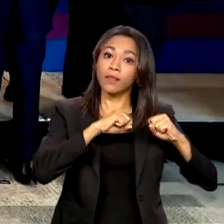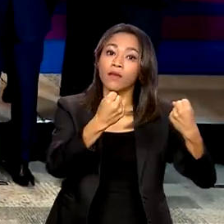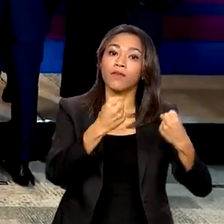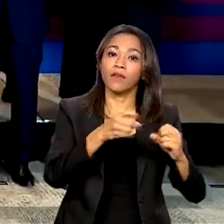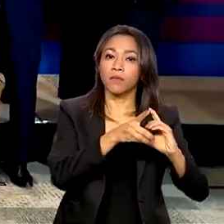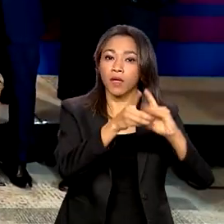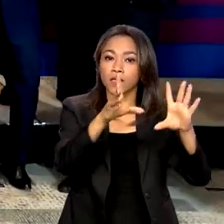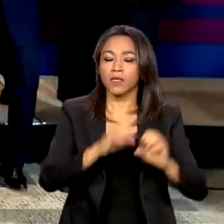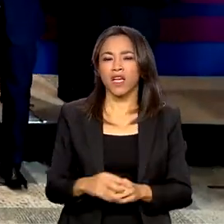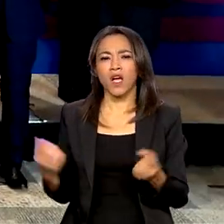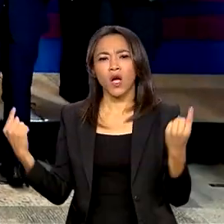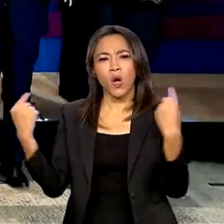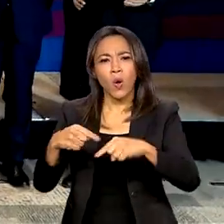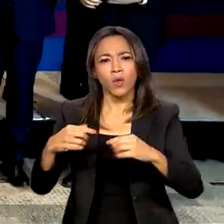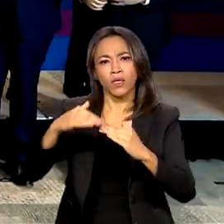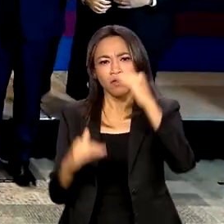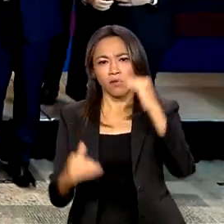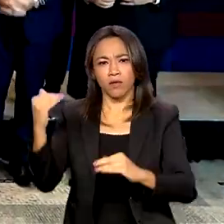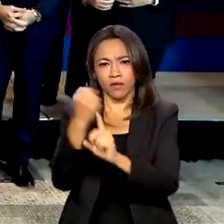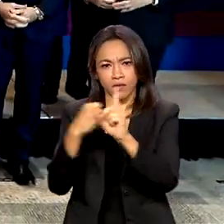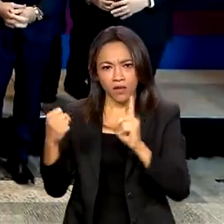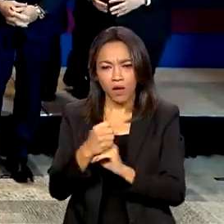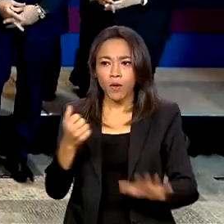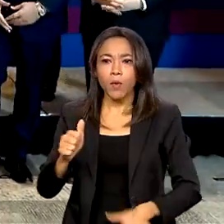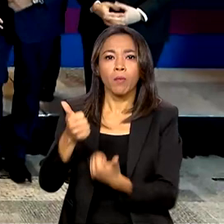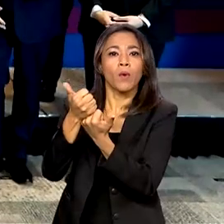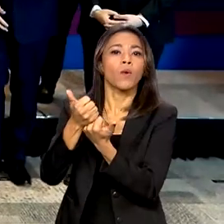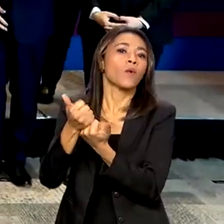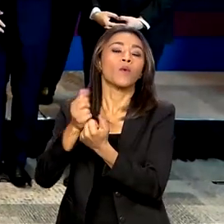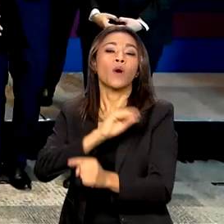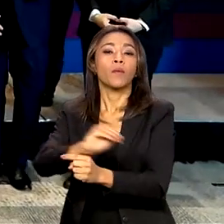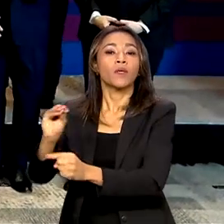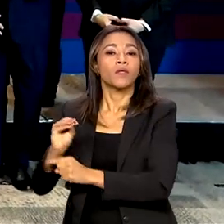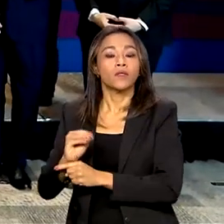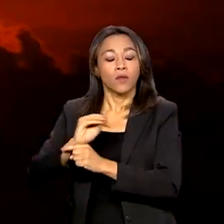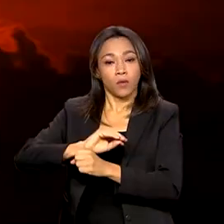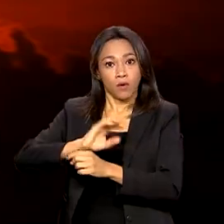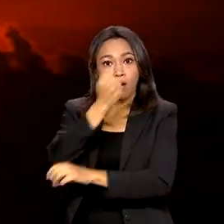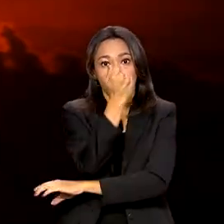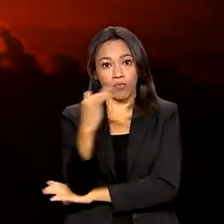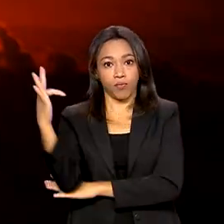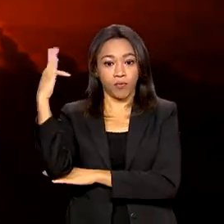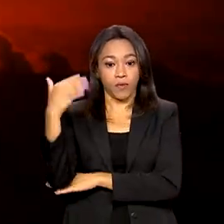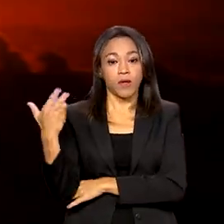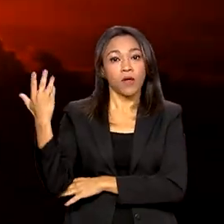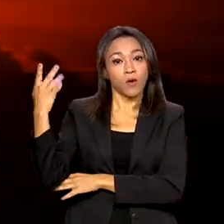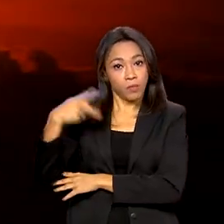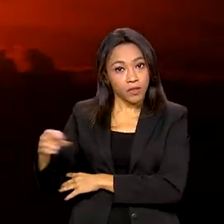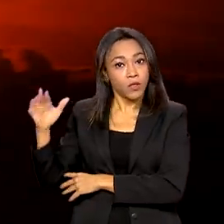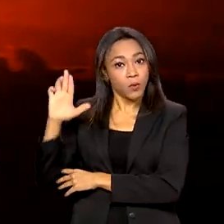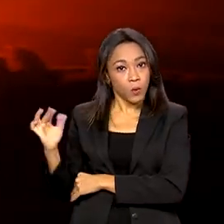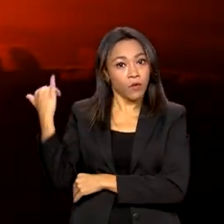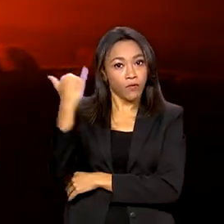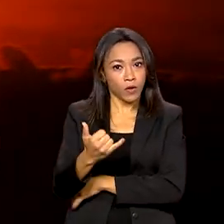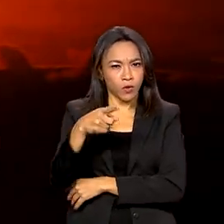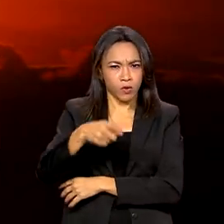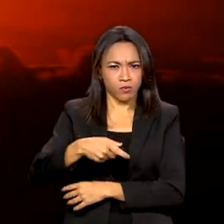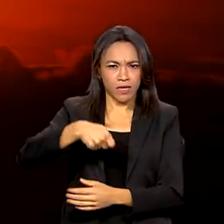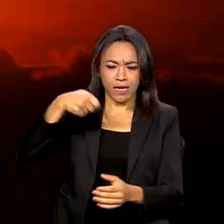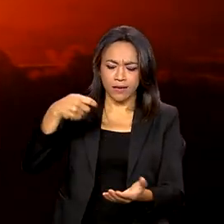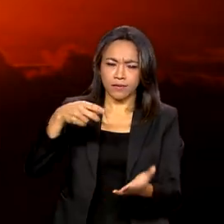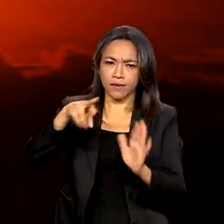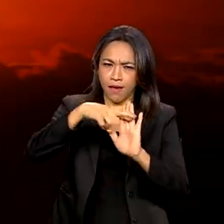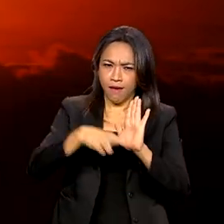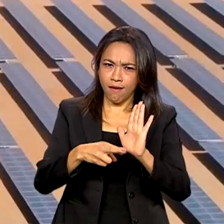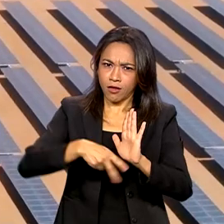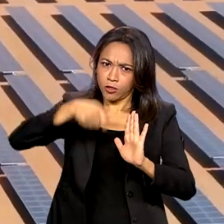à desigualdade e defesa do meio ambiente. O presidente Lula se comprometeu, inclusive, com o lançamento de medidas mais rígidas de proteção às